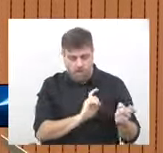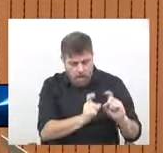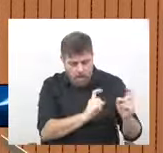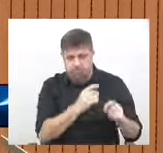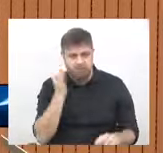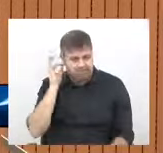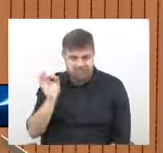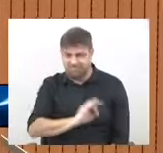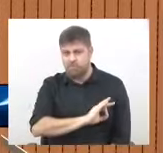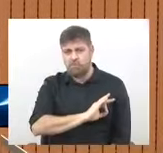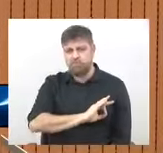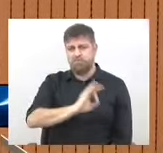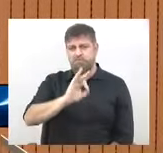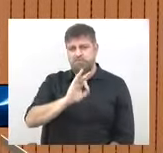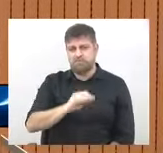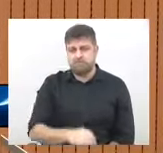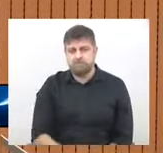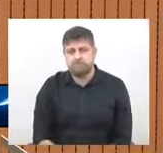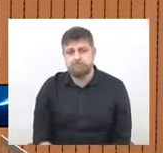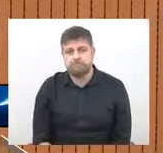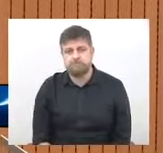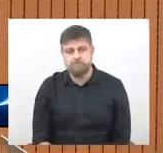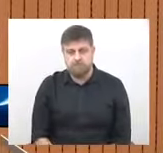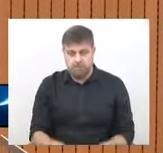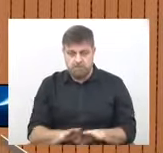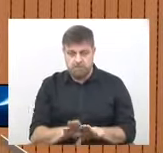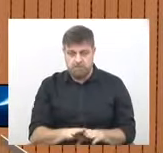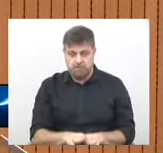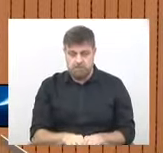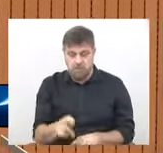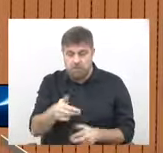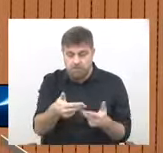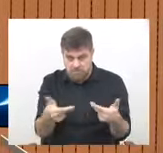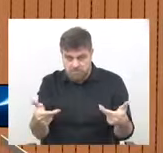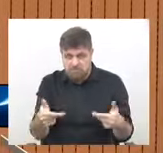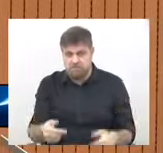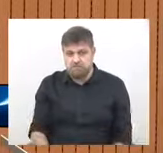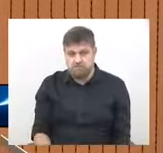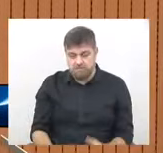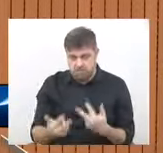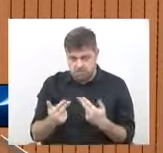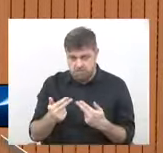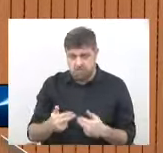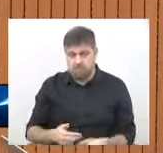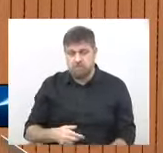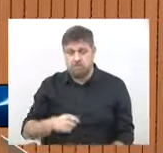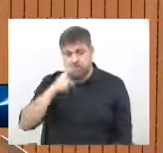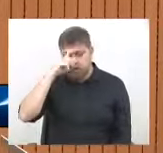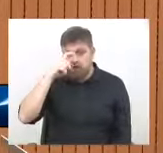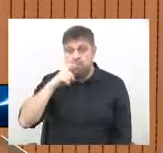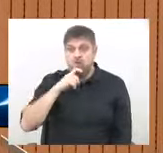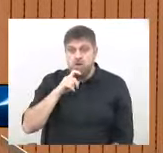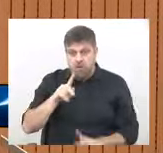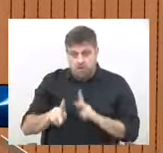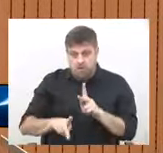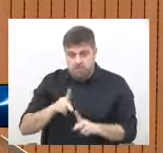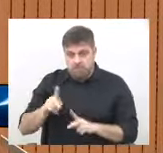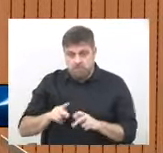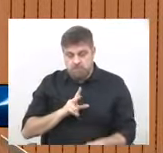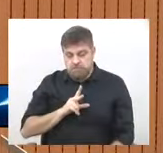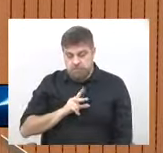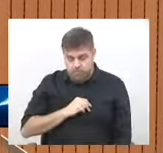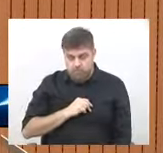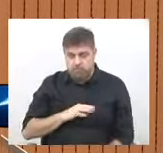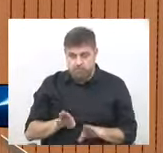reunião de ontem. E outra coisa importante é que, conforme os trechos, para tranquilizar toda a população, até para dar uma